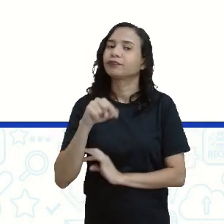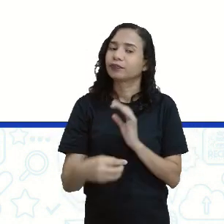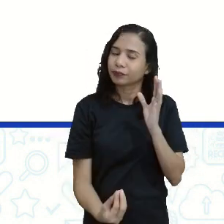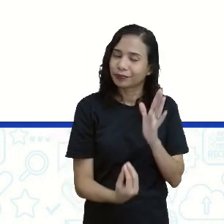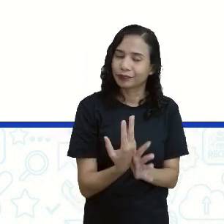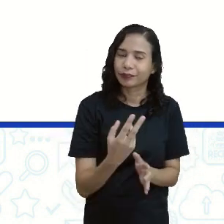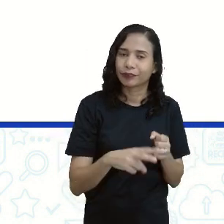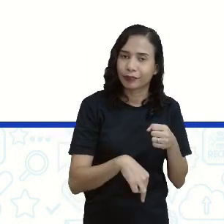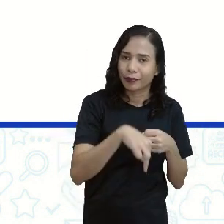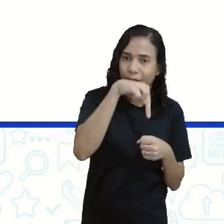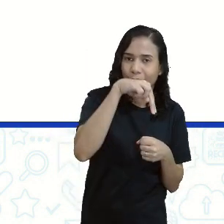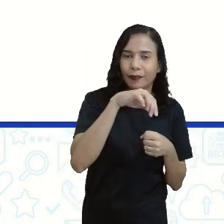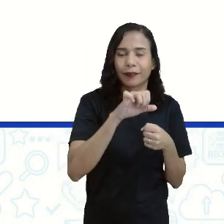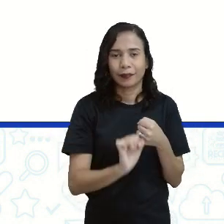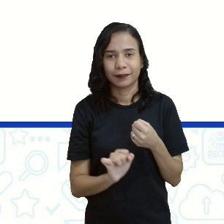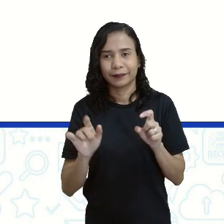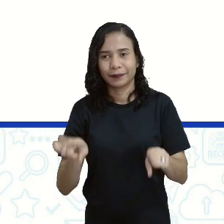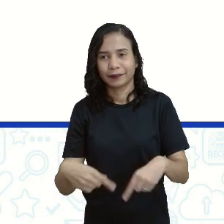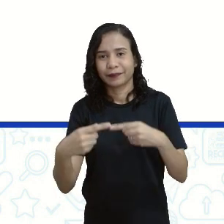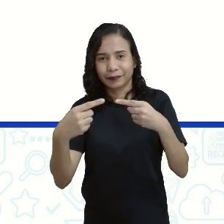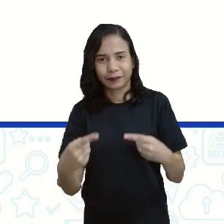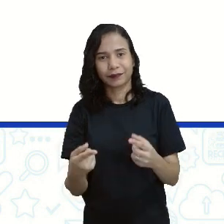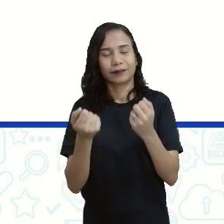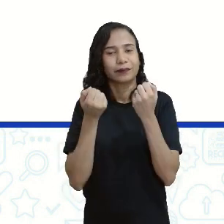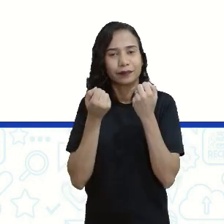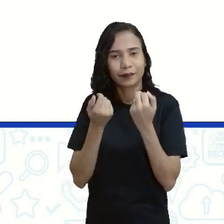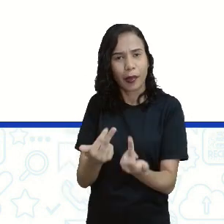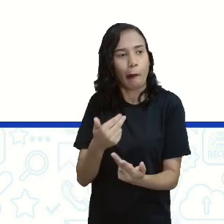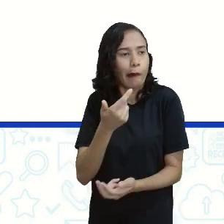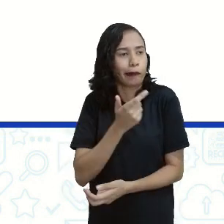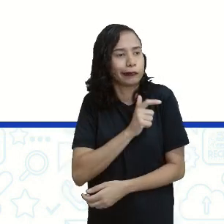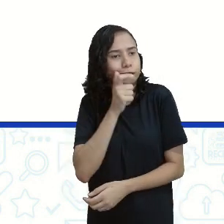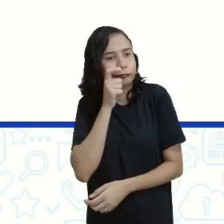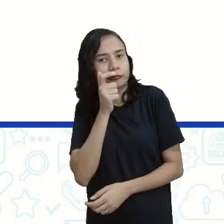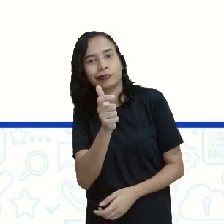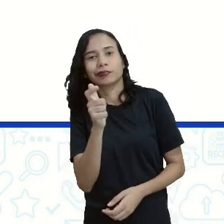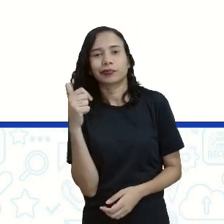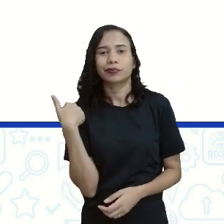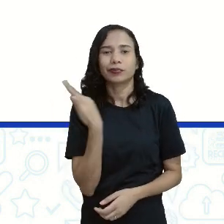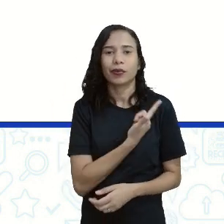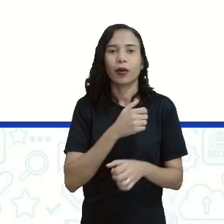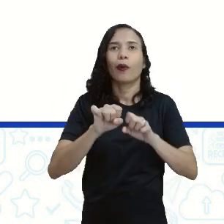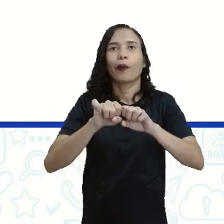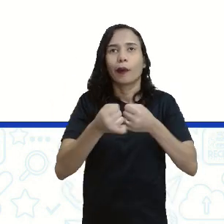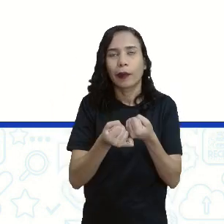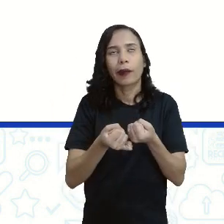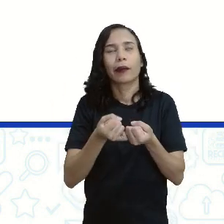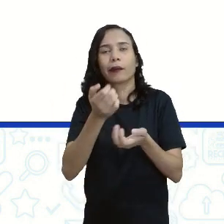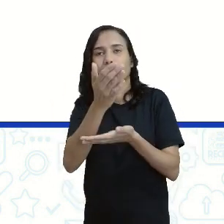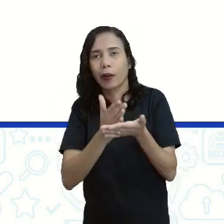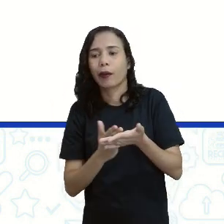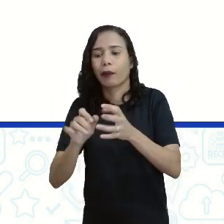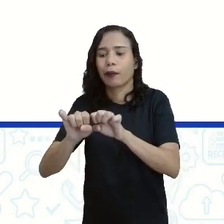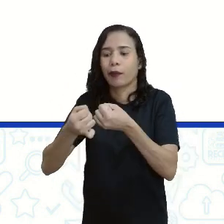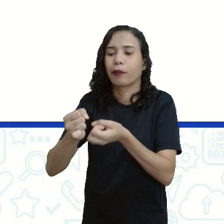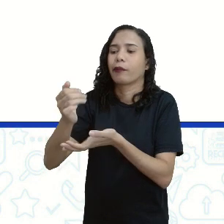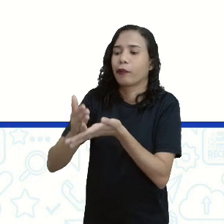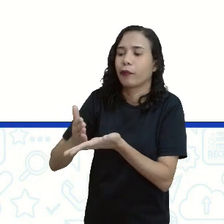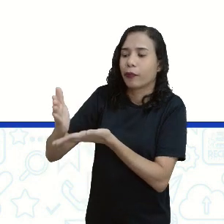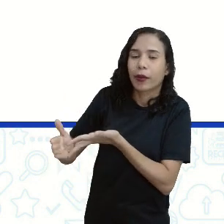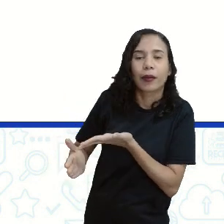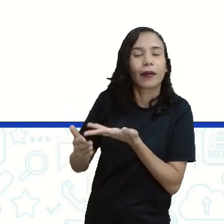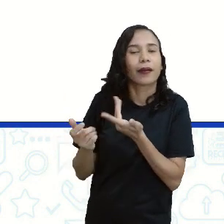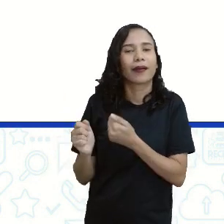vai ser o polo oposto da outra, do mesmo jeito, não interessa. Se a gente cortar ele no meio, vai ser a mesma coisa, tá certo, gente?